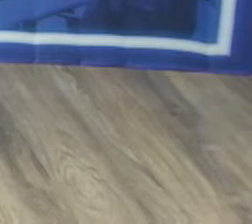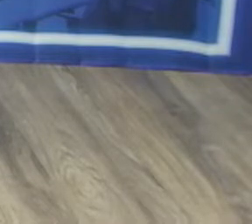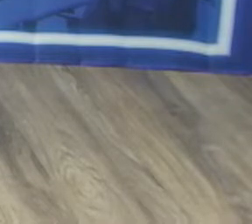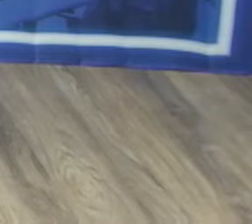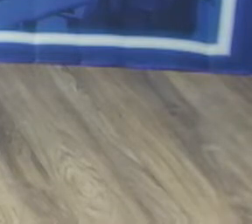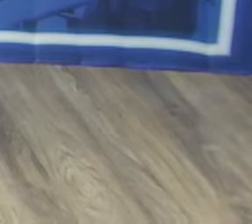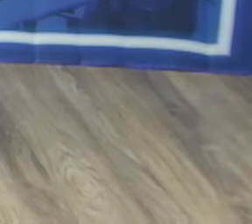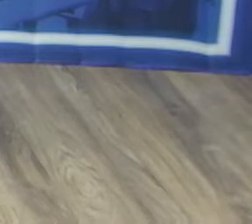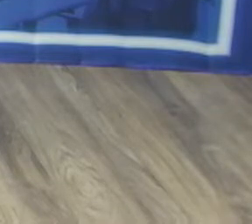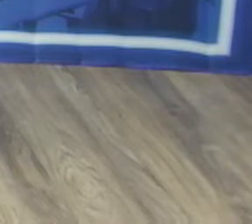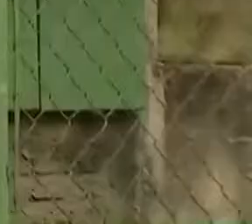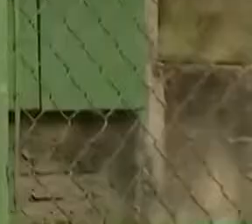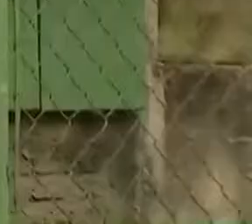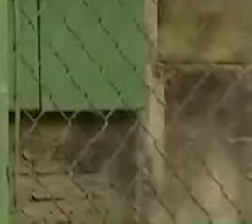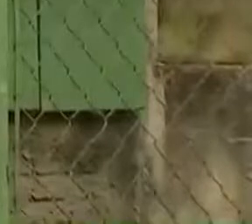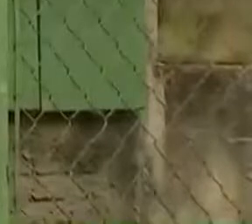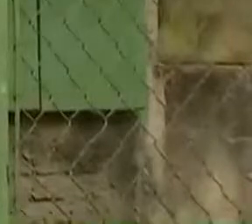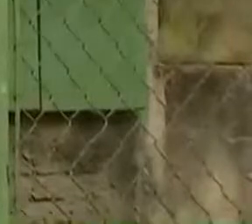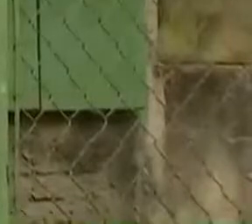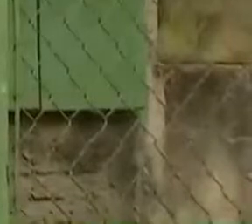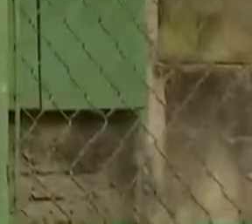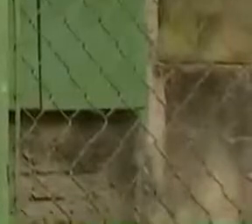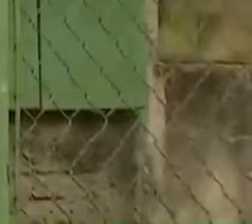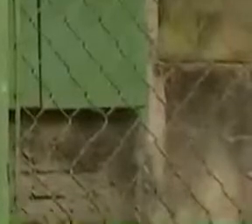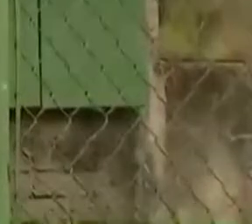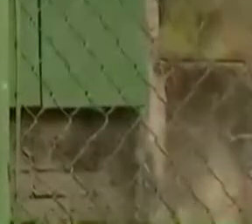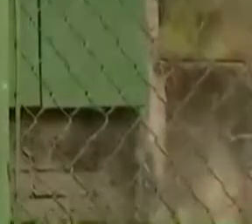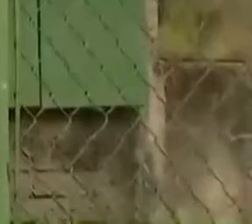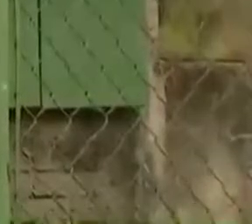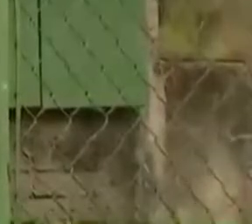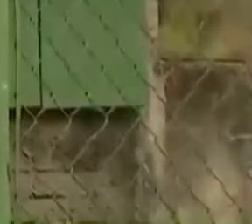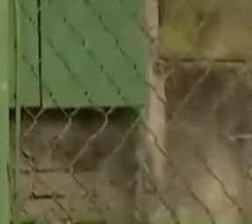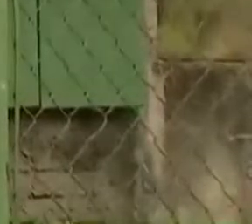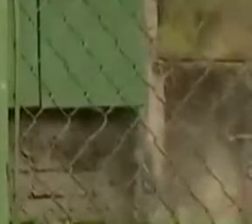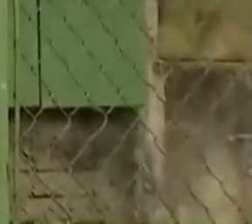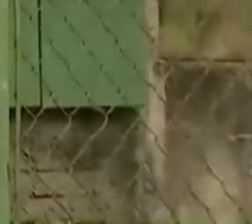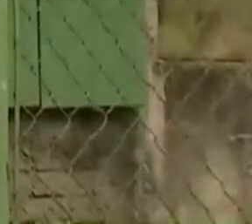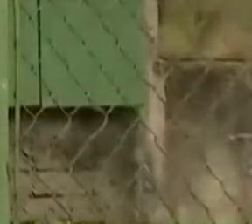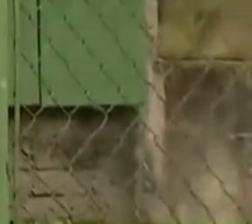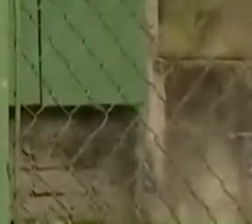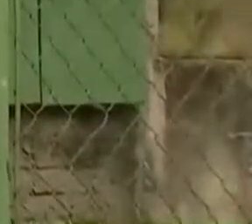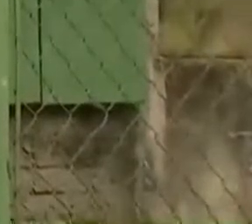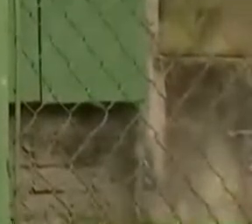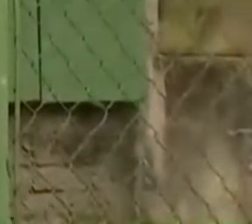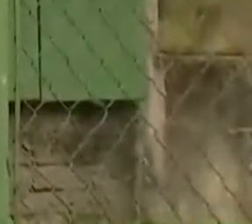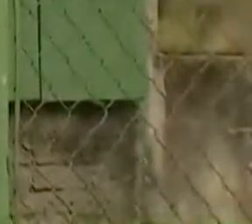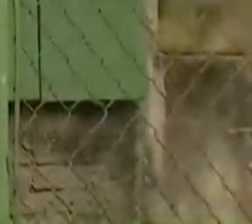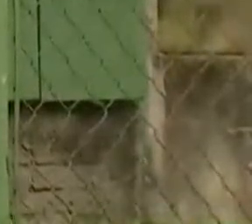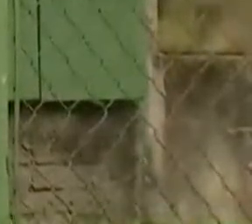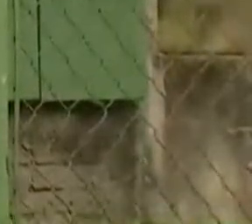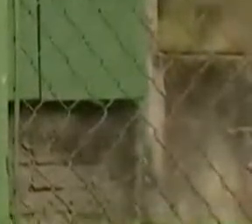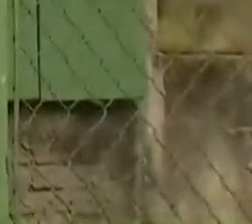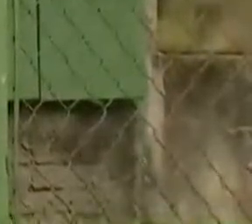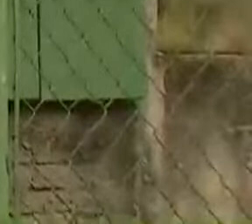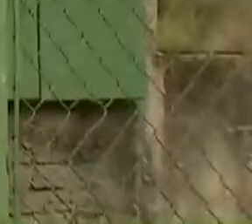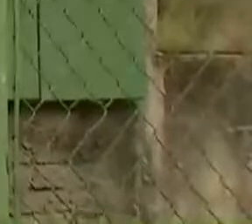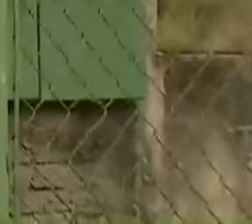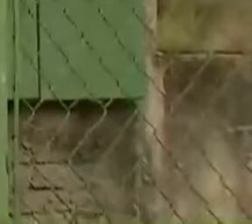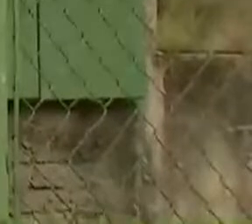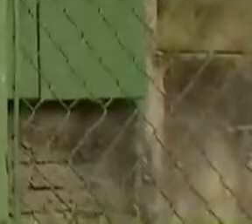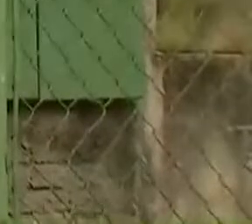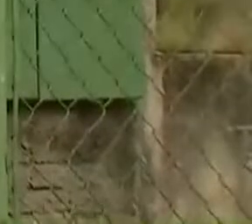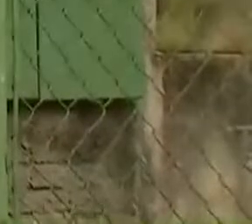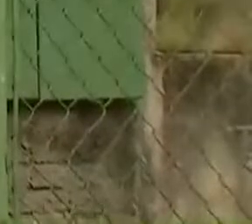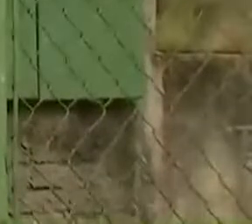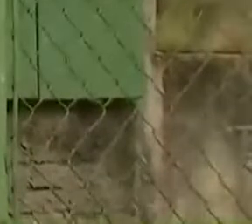Bom dia para você, Gabriel Castro, bom dia para todo mundo acompanhando o Câmara Notícia. Pois é, não